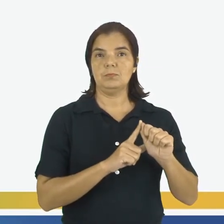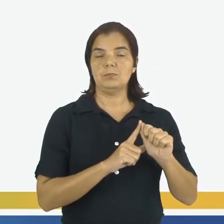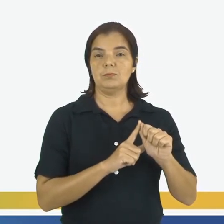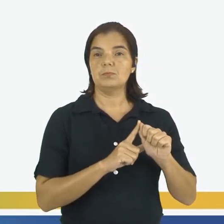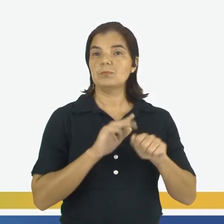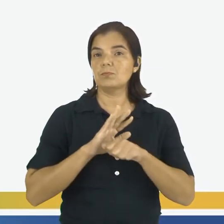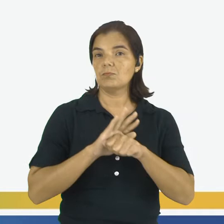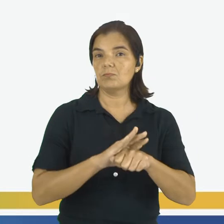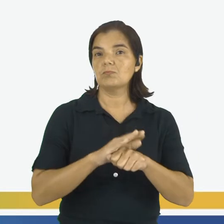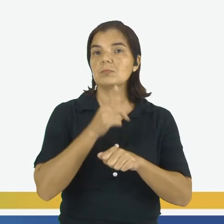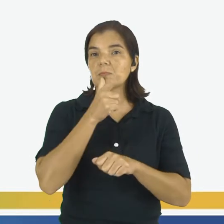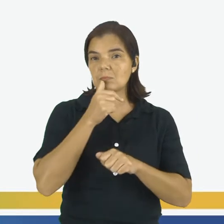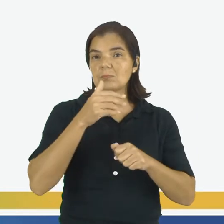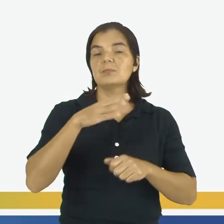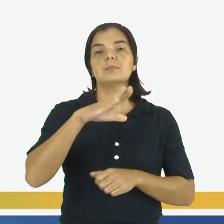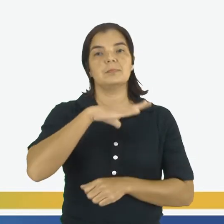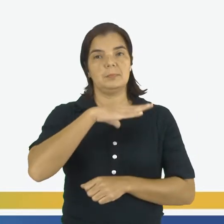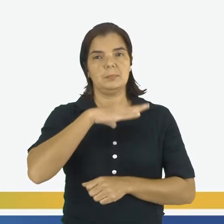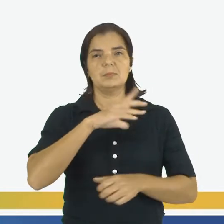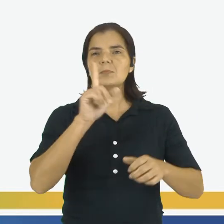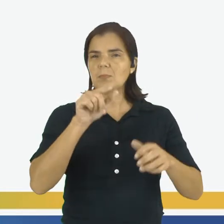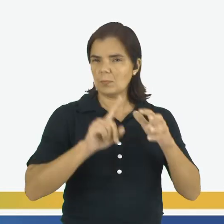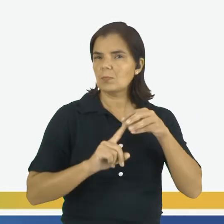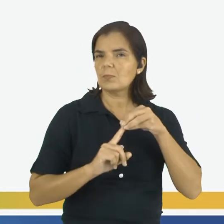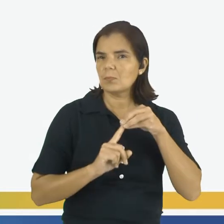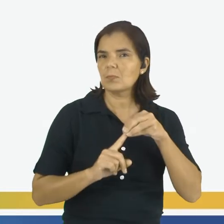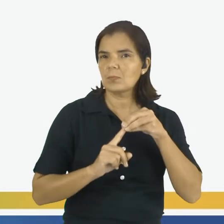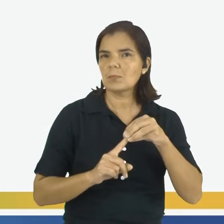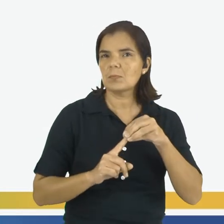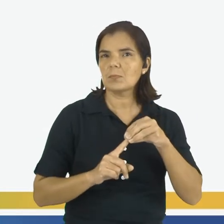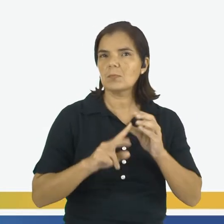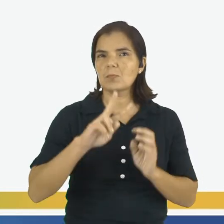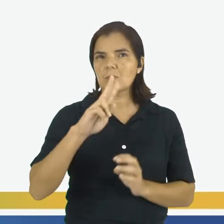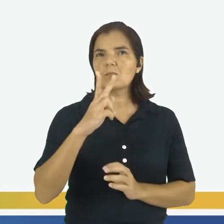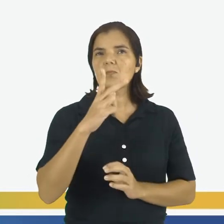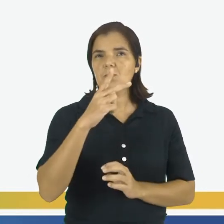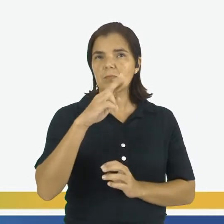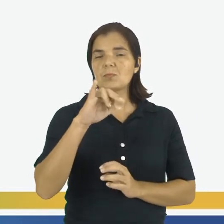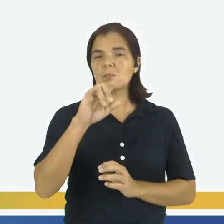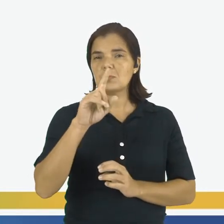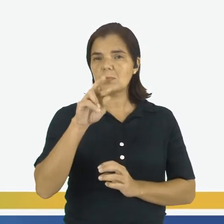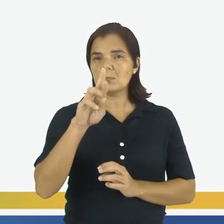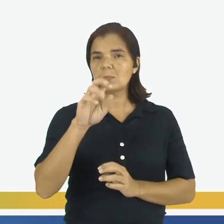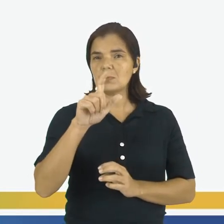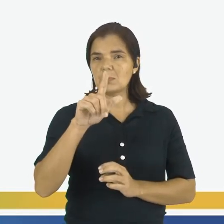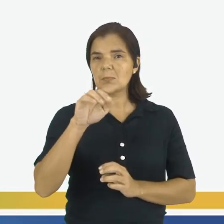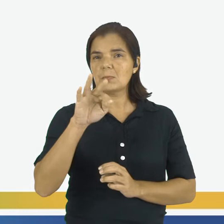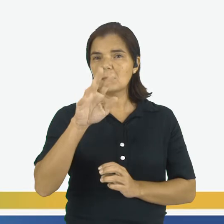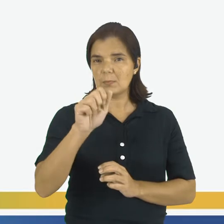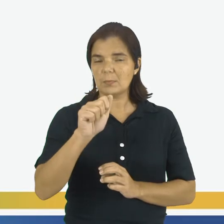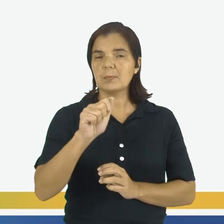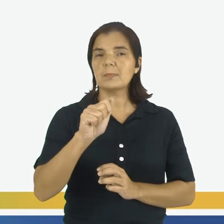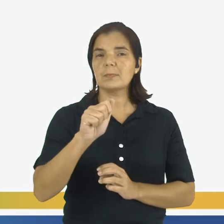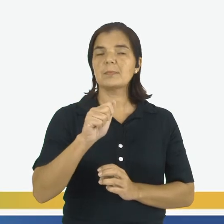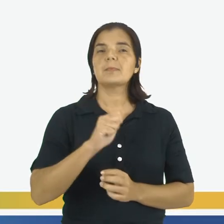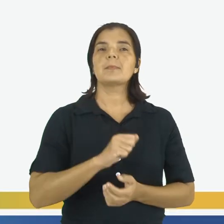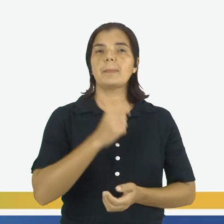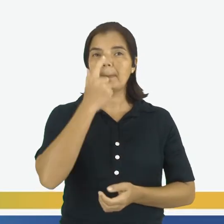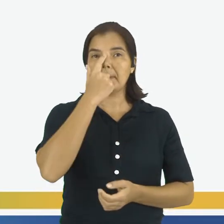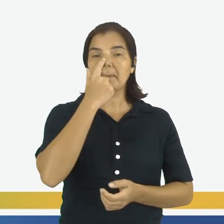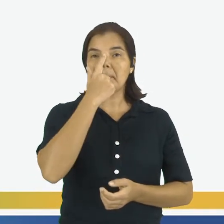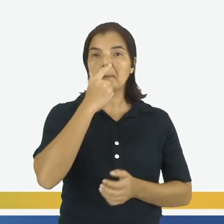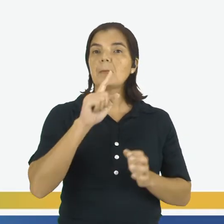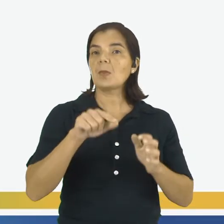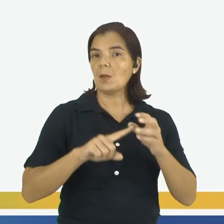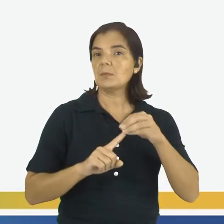das cidades? É esse o objetivo de uma construção de uma hidrelétrica, de uma usina hidrelétrica? É para o abastecimento das cidades?